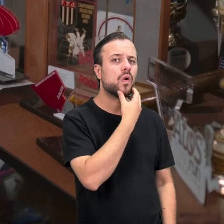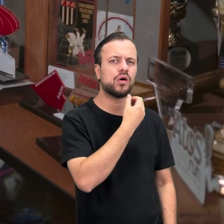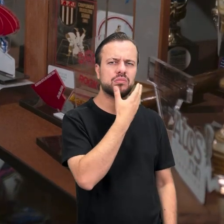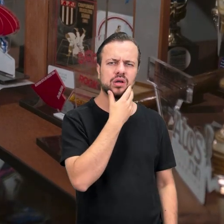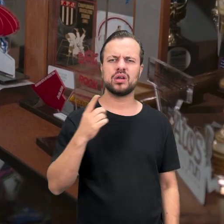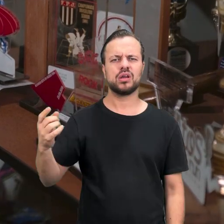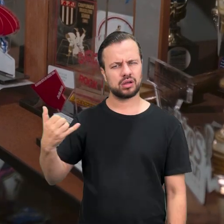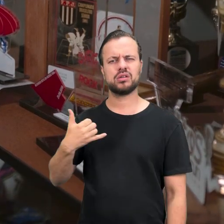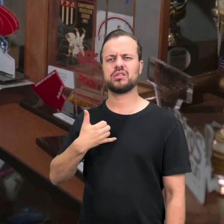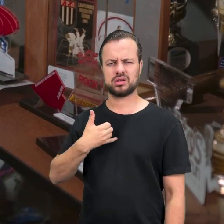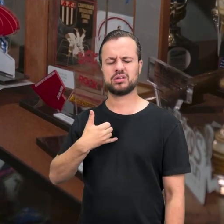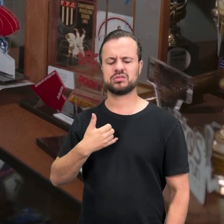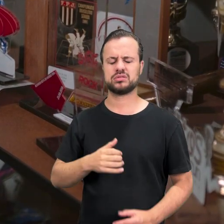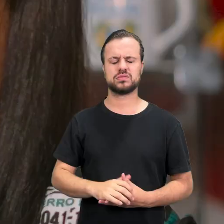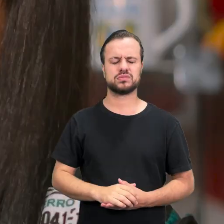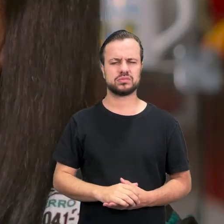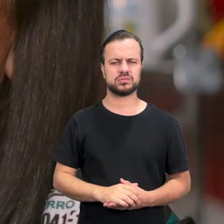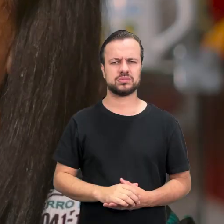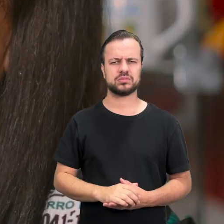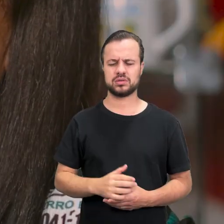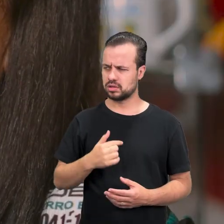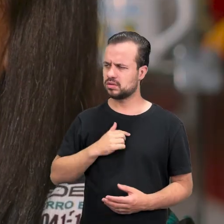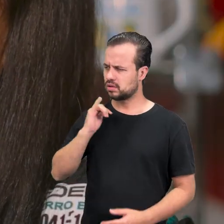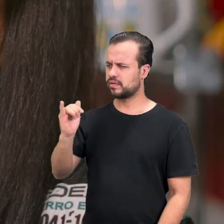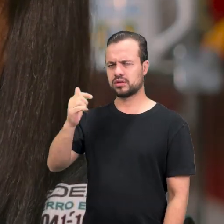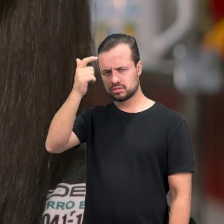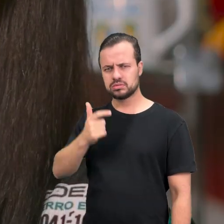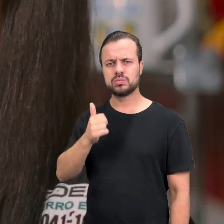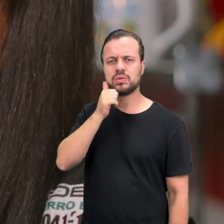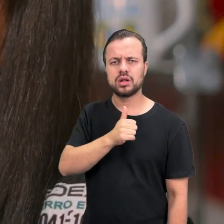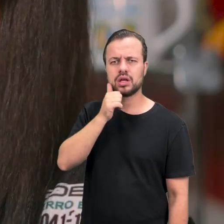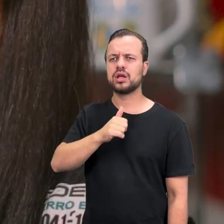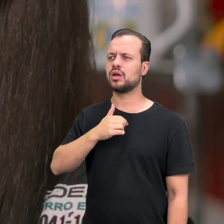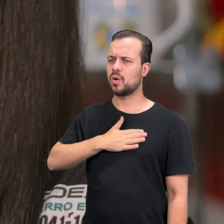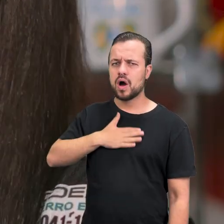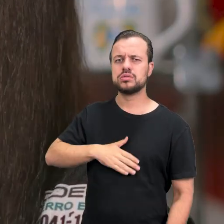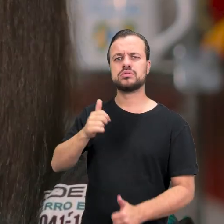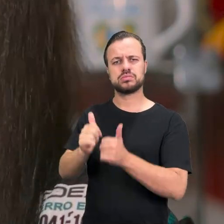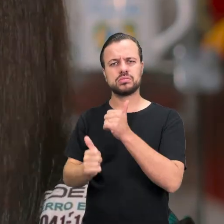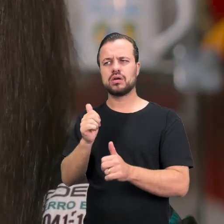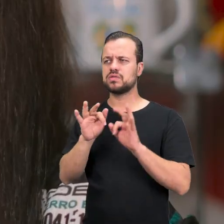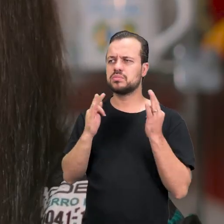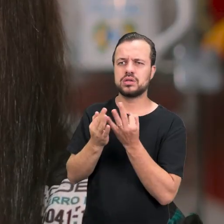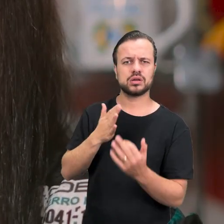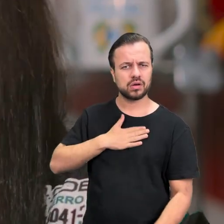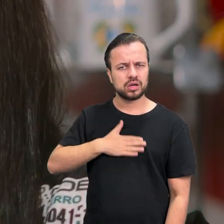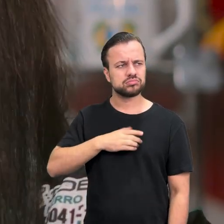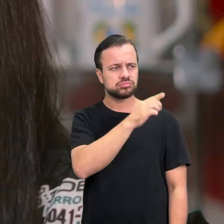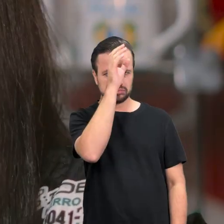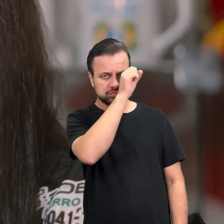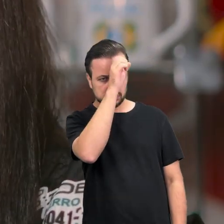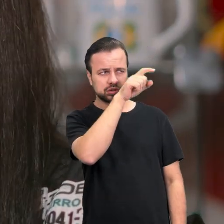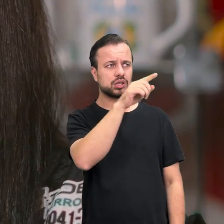Eles perguntavam mesmo, né? Eu falei assim, eu sou mulher, né? Eu falei assim, eu gosto, minha família gostava, eu aprendi com eles, minhas